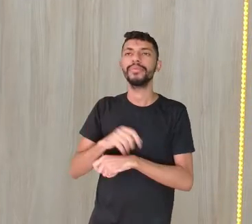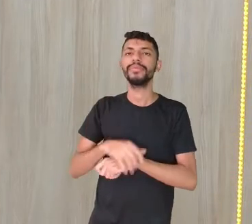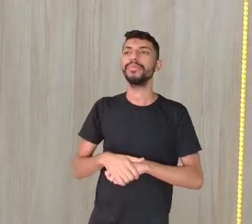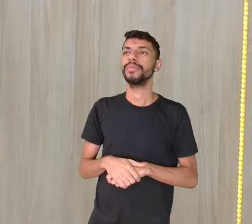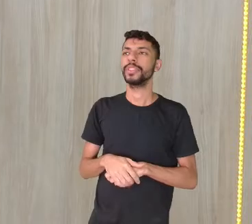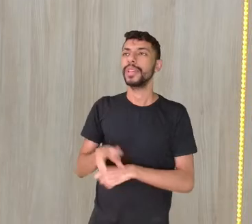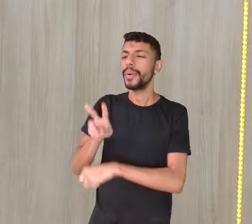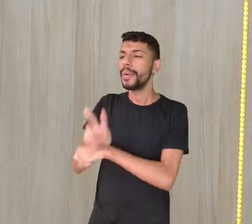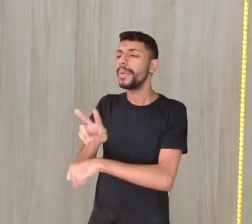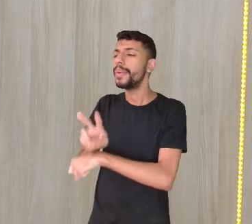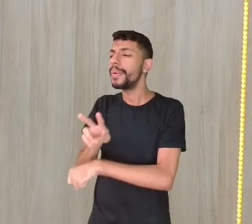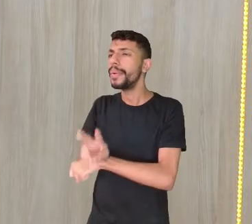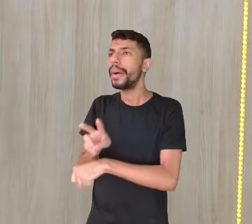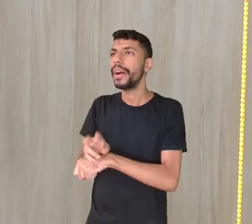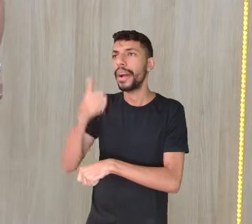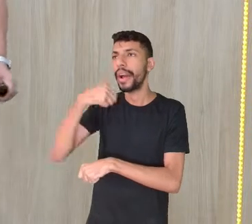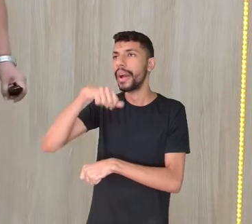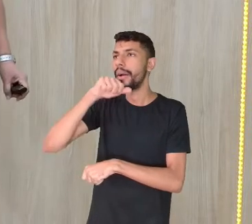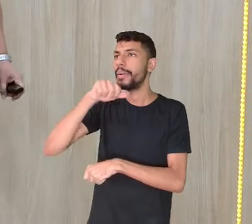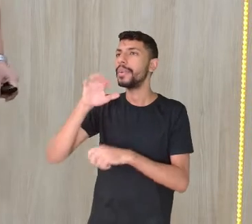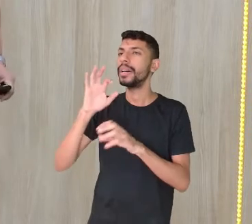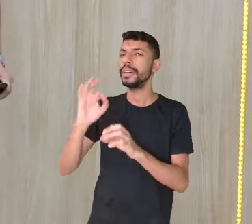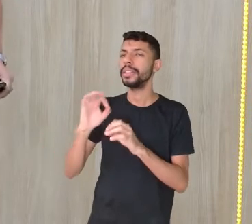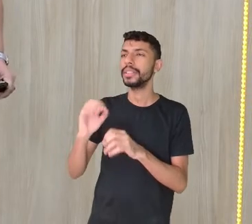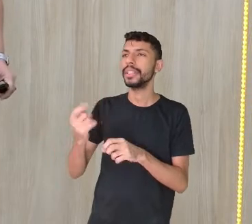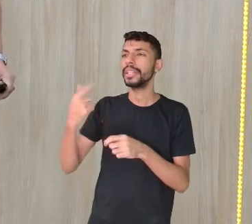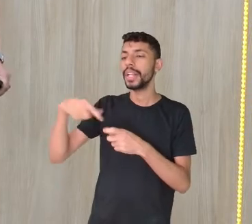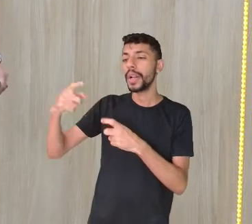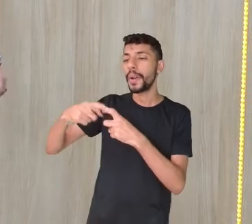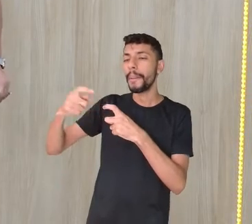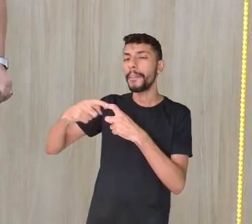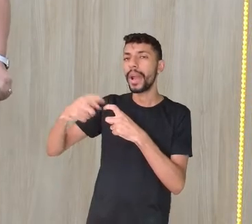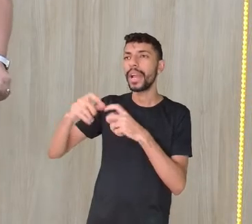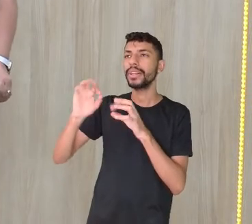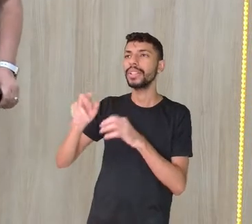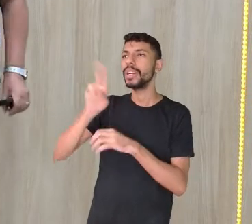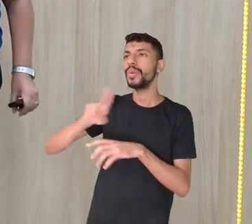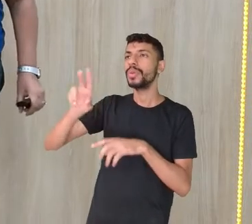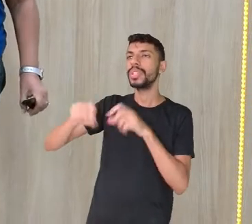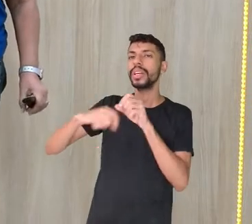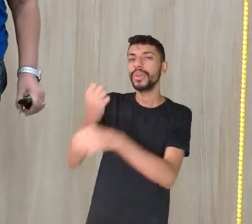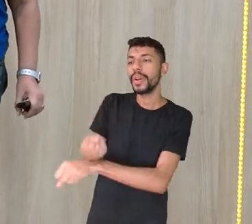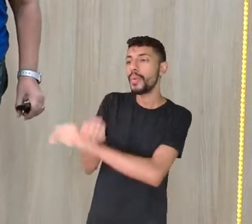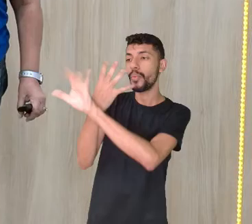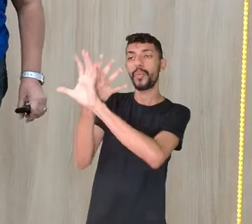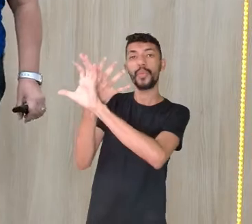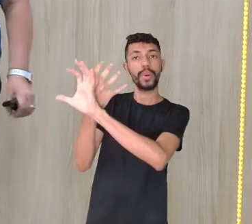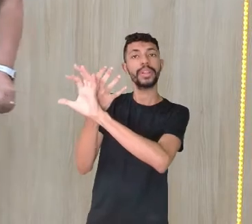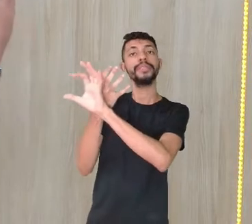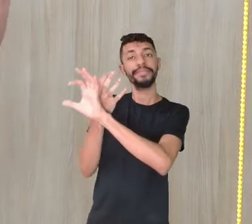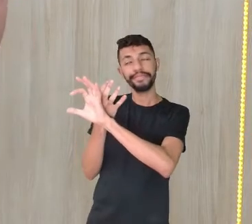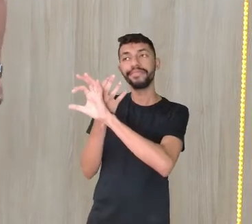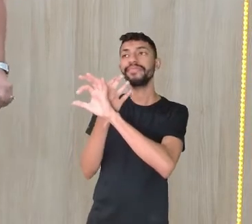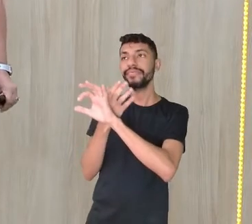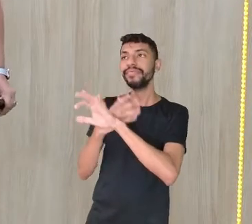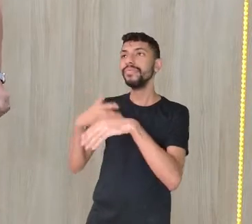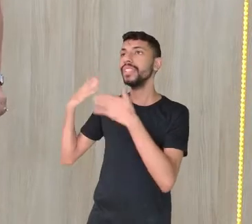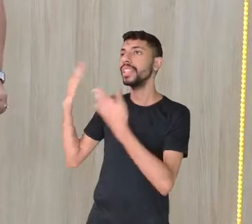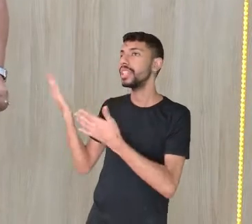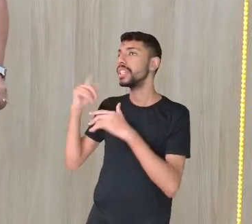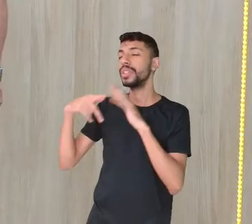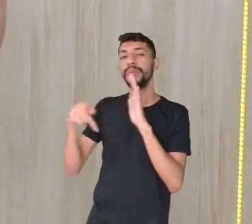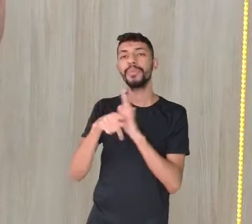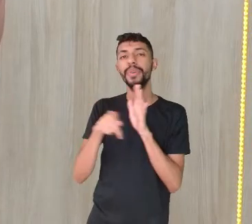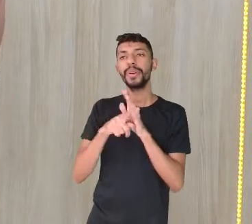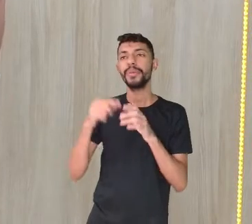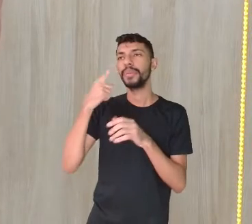né, fazendo aqui uma consulta com o médico através aí de uma live. Veja, gente, isso para a gente nos anos 80, como a